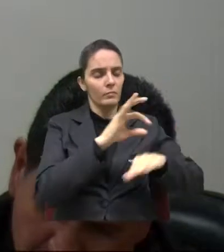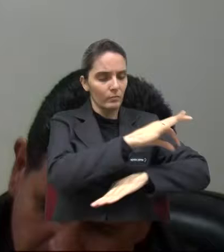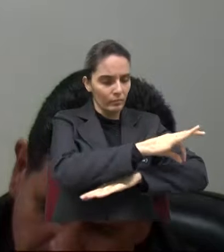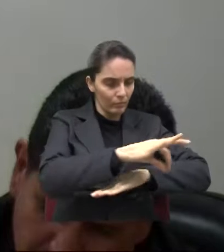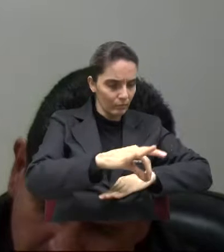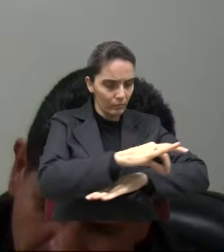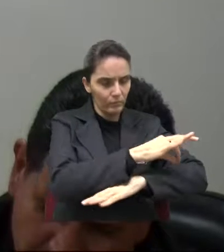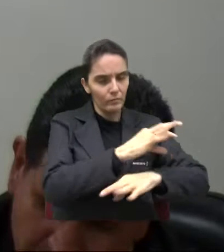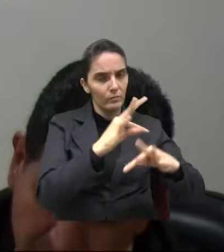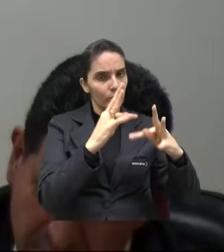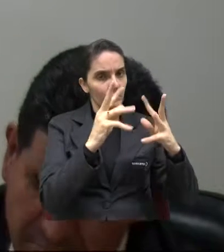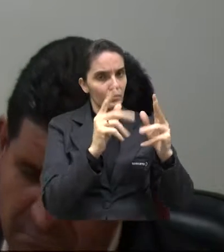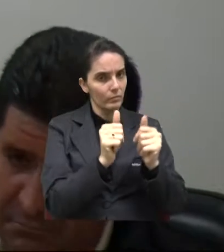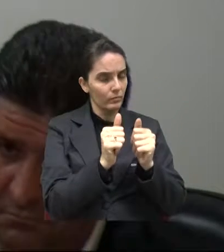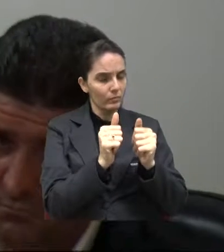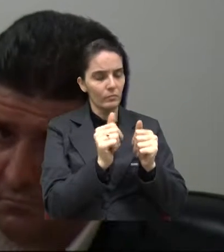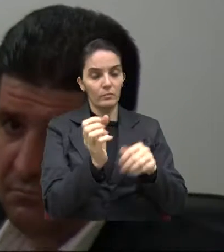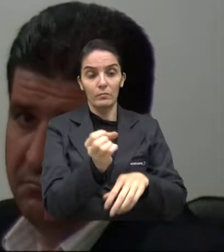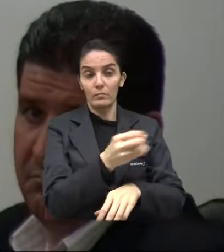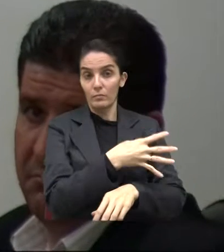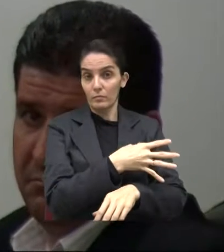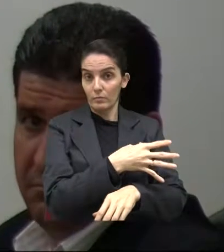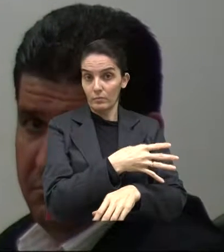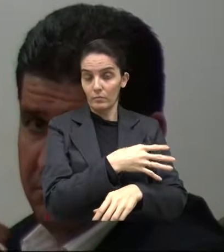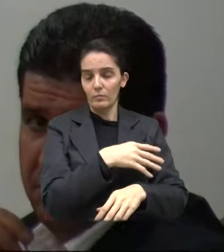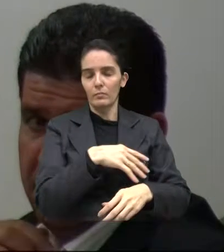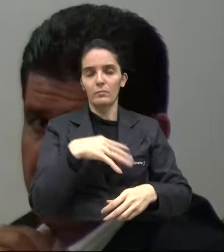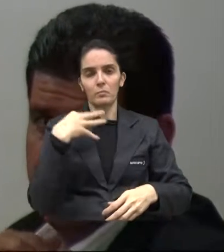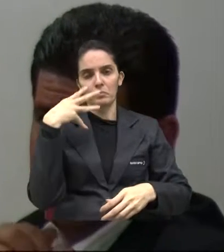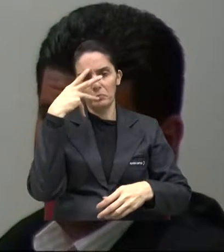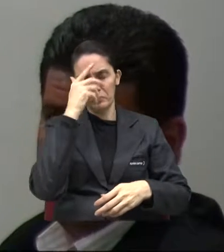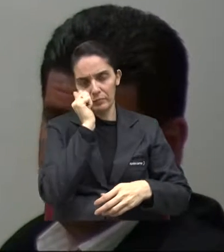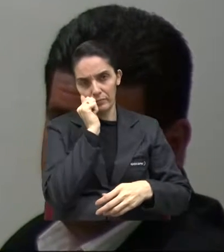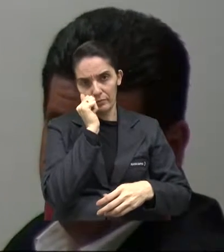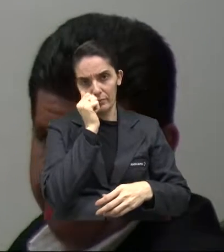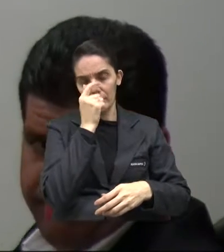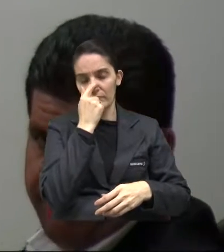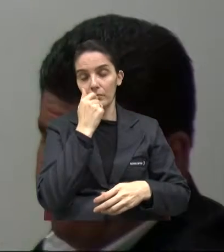nós passamos, modernos, com construções